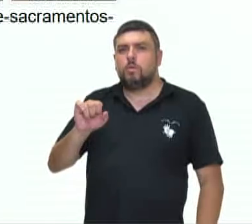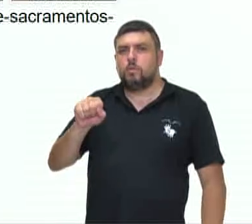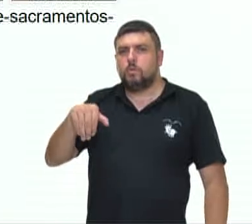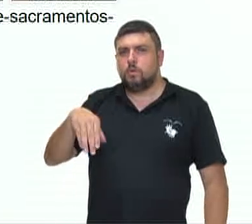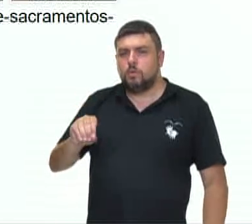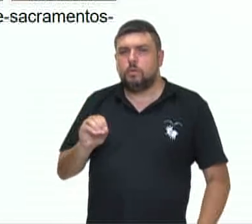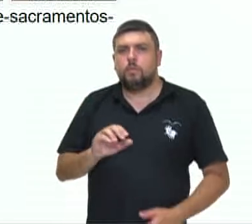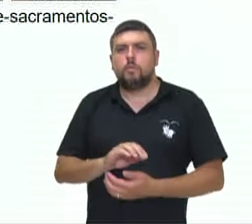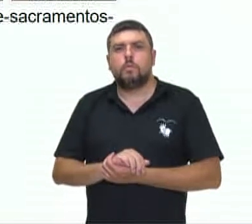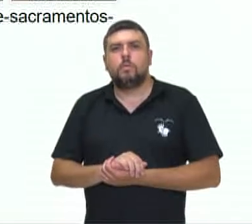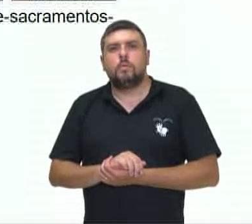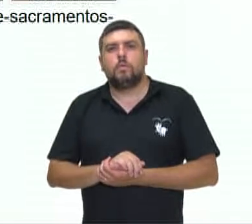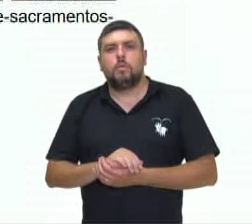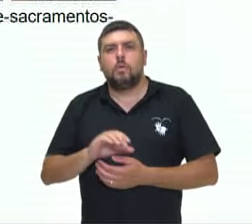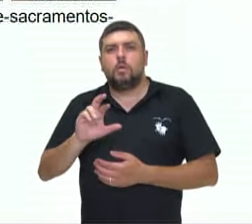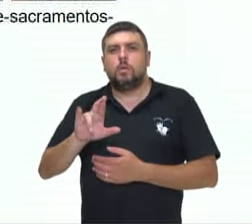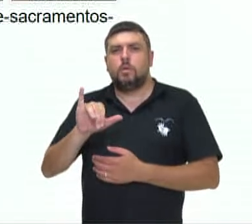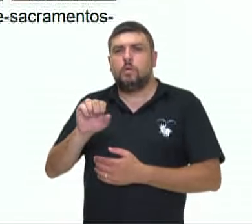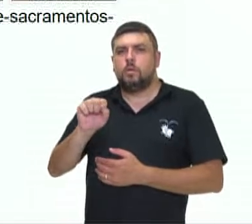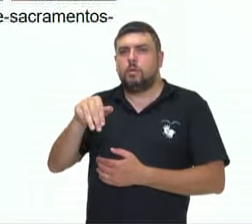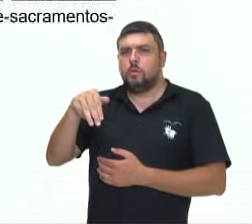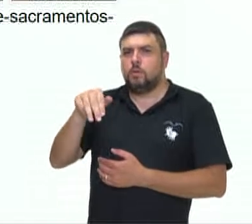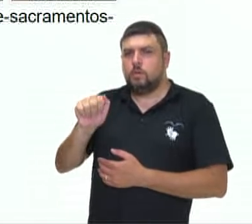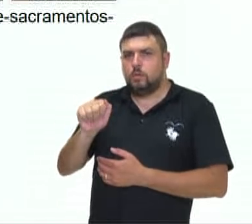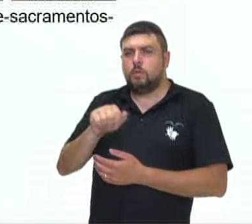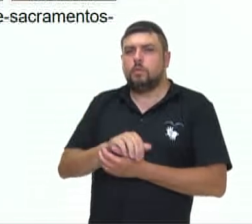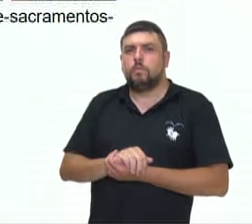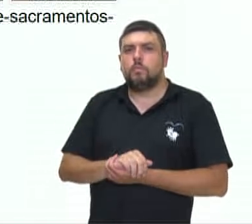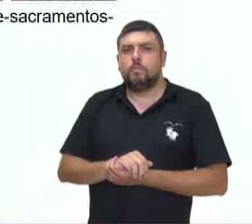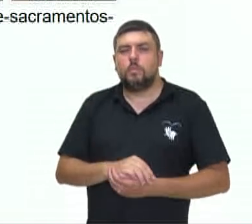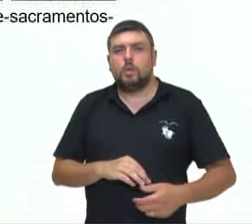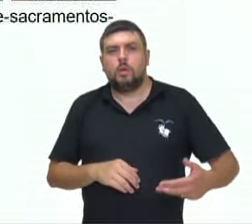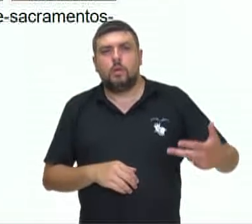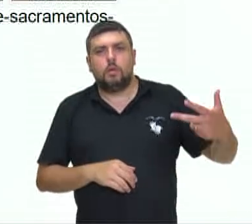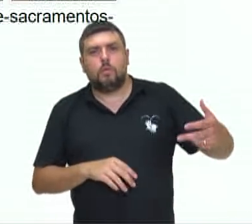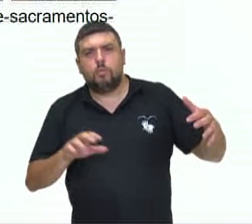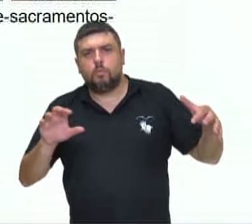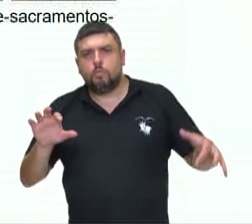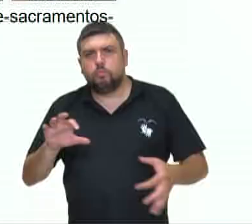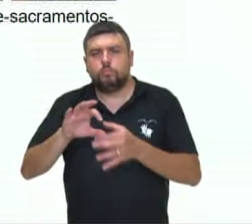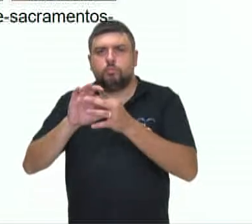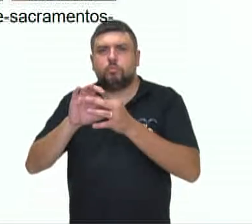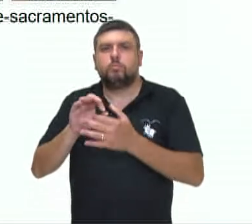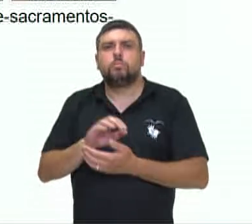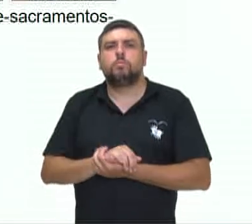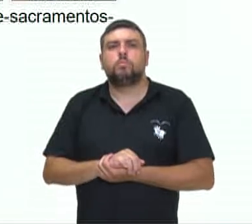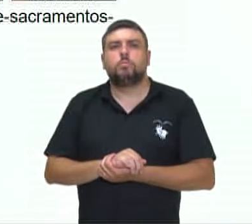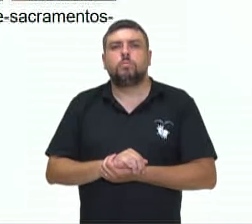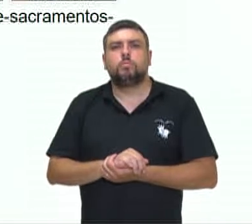catequese, e aí ela tem a confirmação, a crisma. Reconciliação, que também pode ser chamado